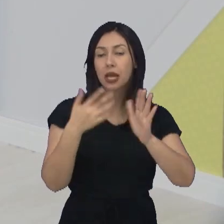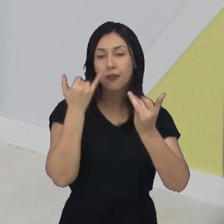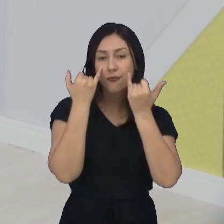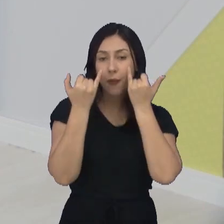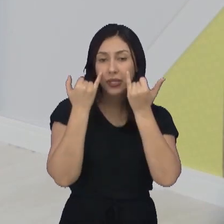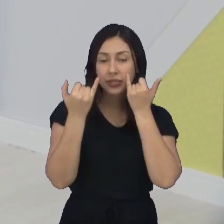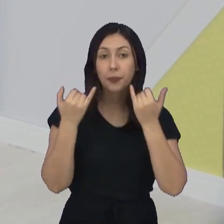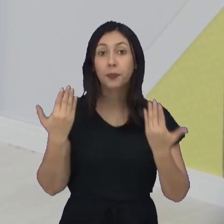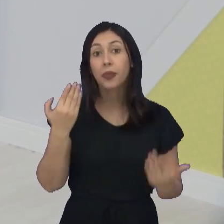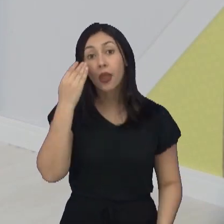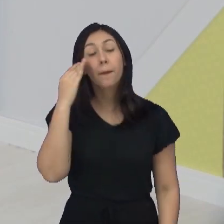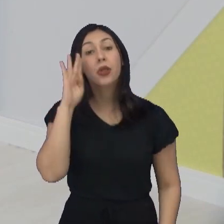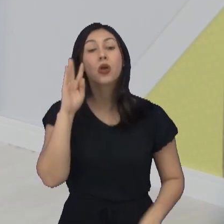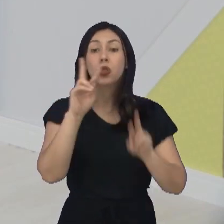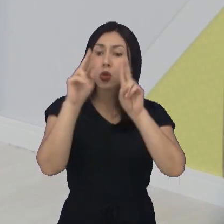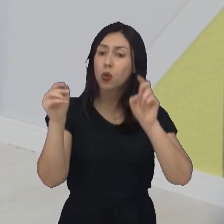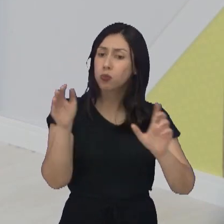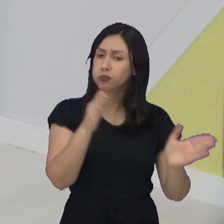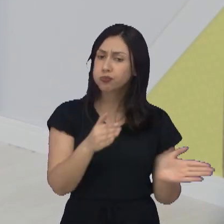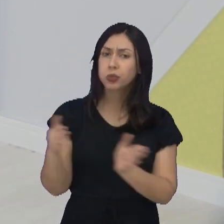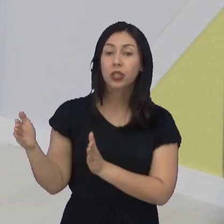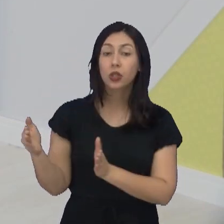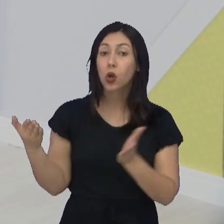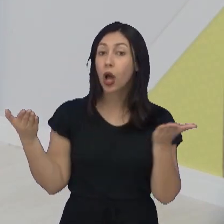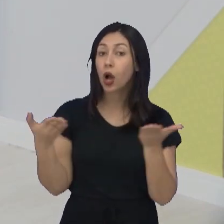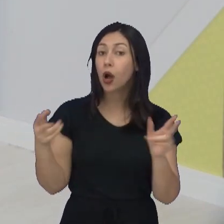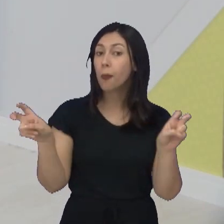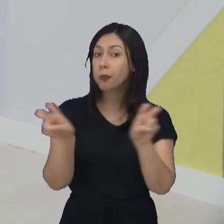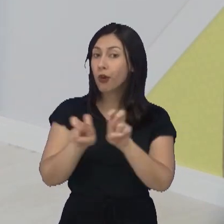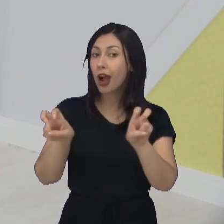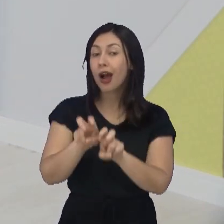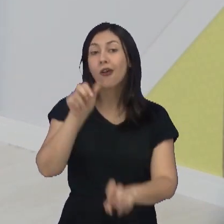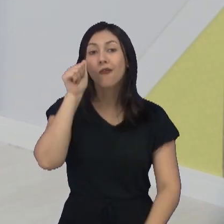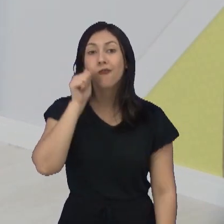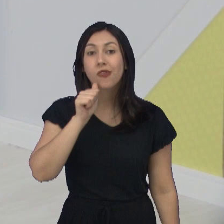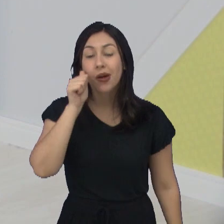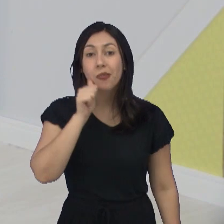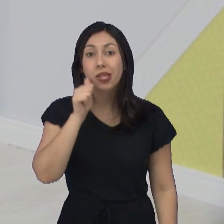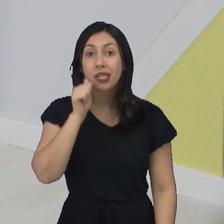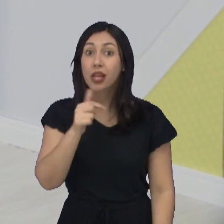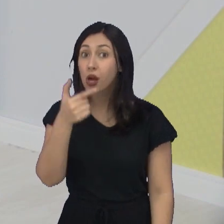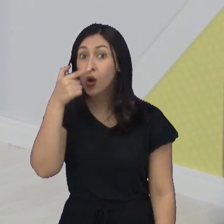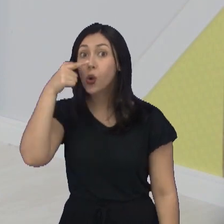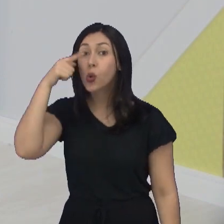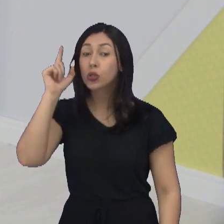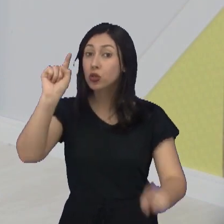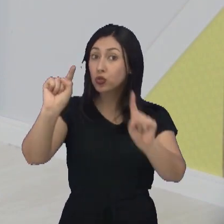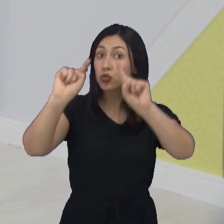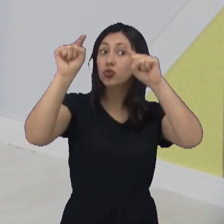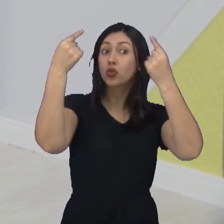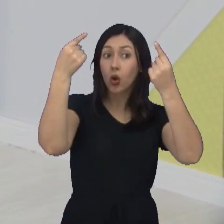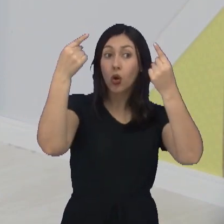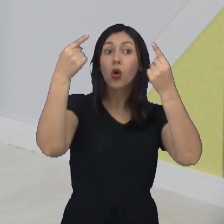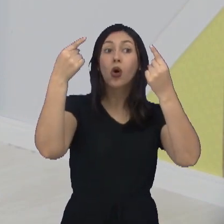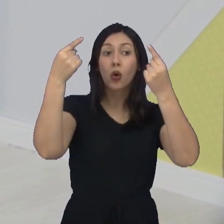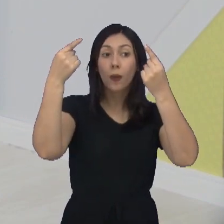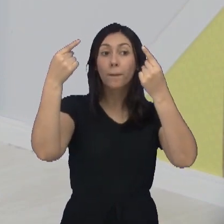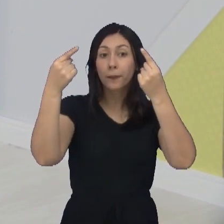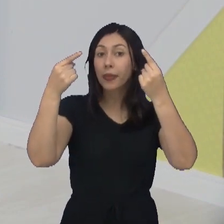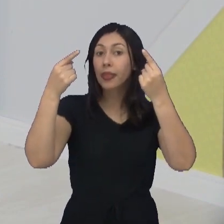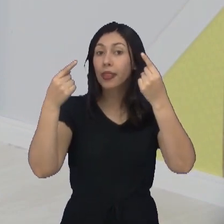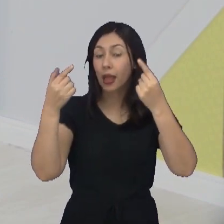Brunão Mudando de assunto vamos falar de futsal Futsal Feminino entrou em quadra ontem no ginásio do Altos de Santana